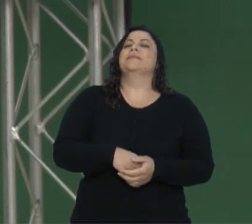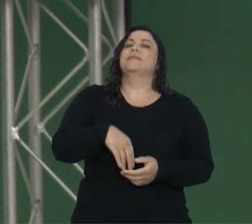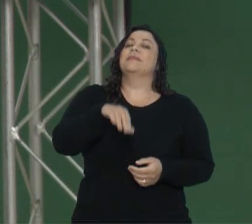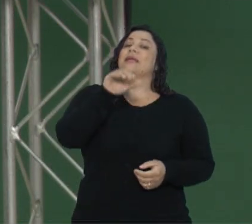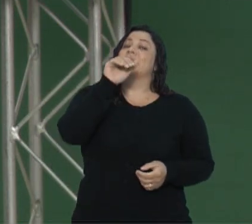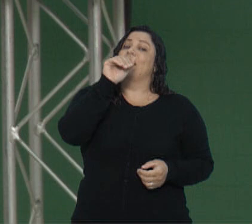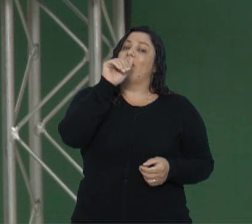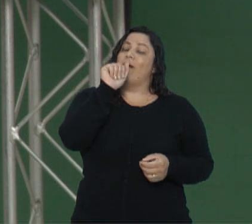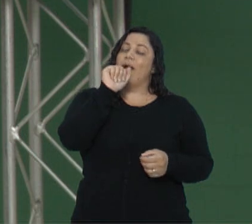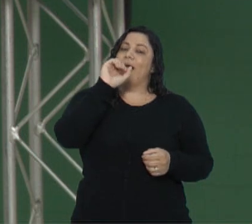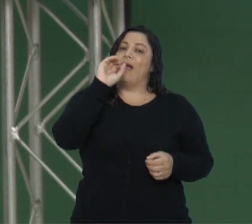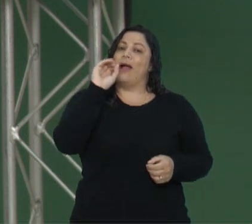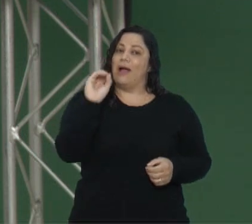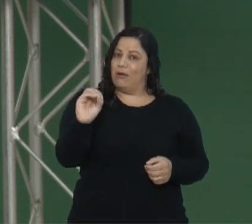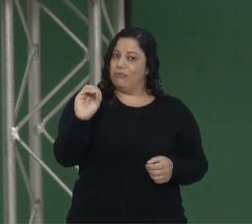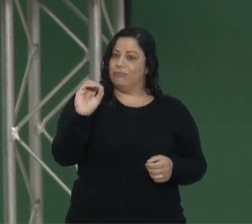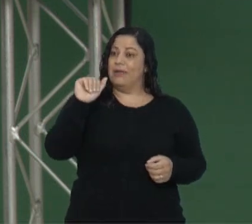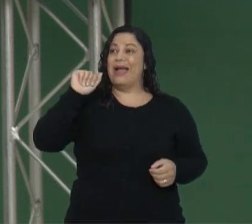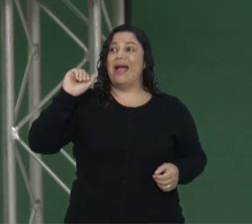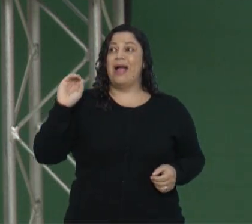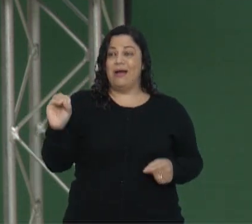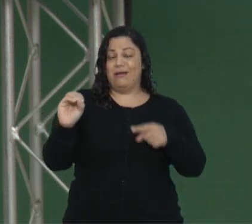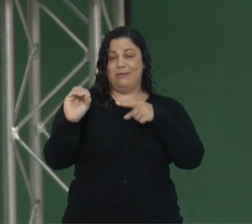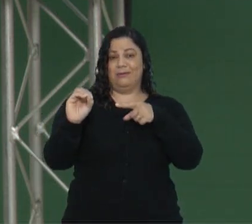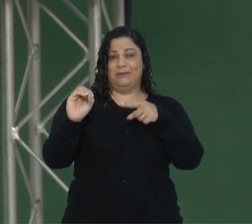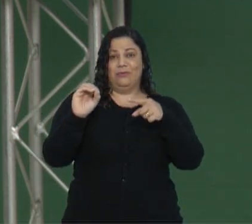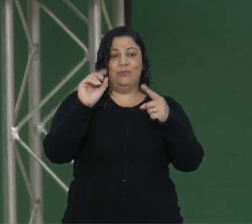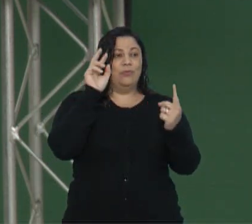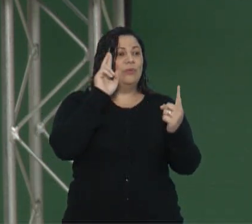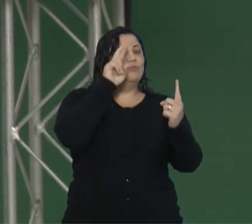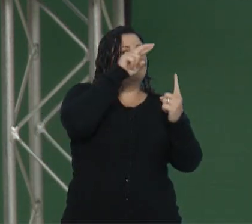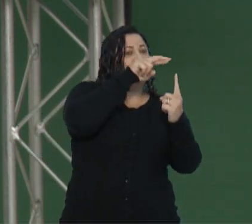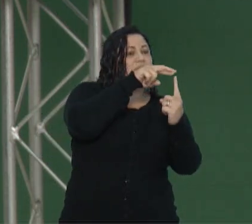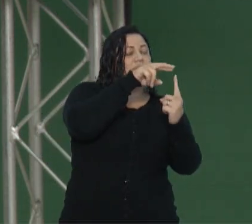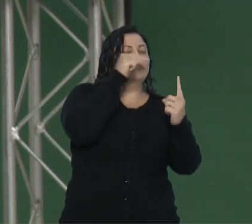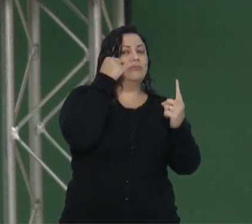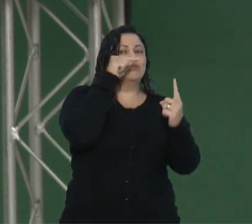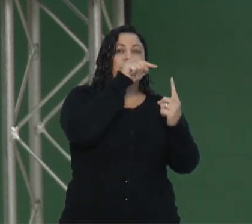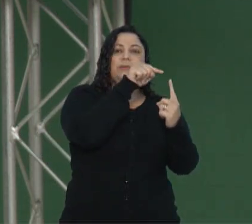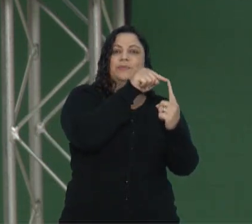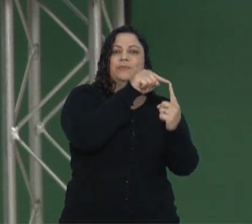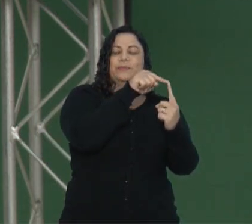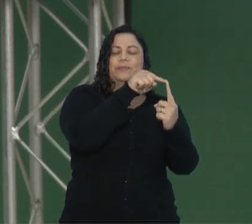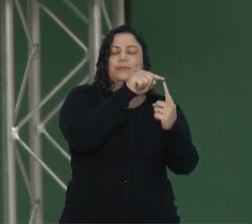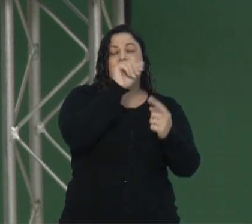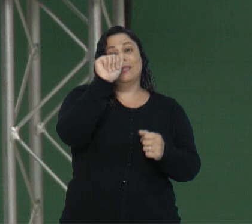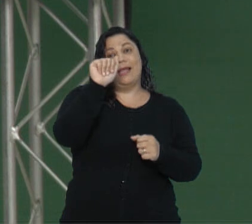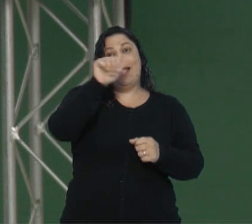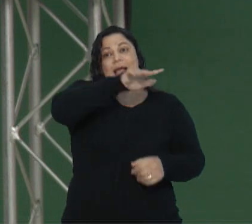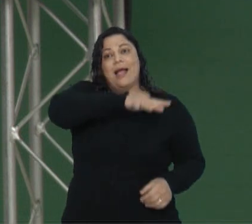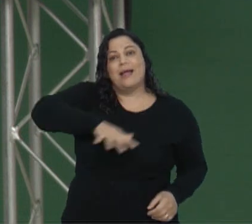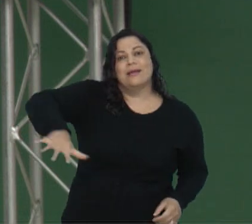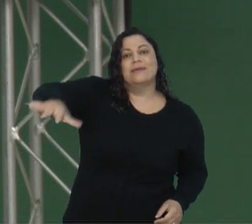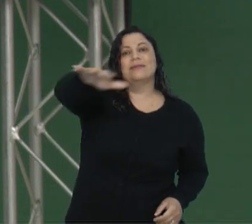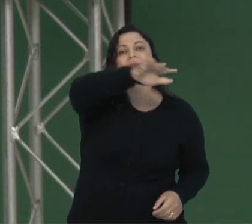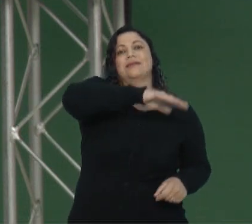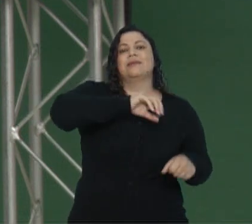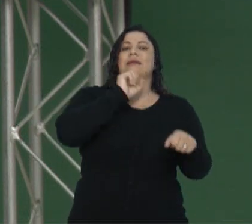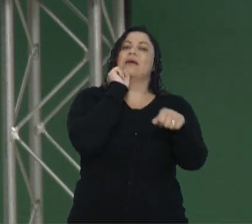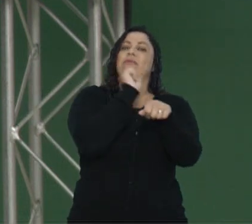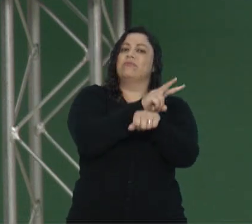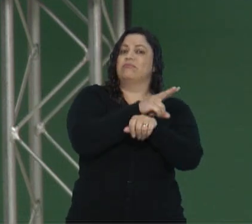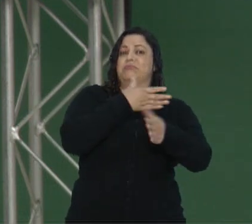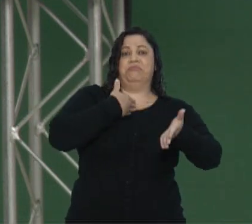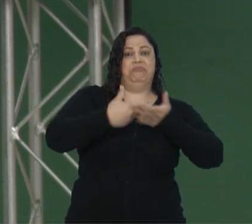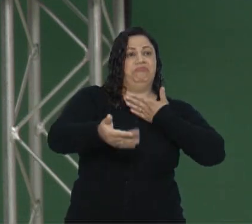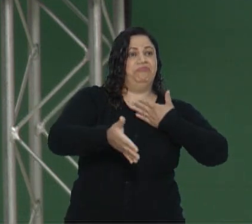ficaria específico, determinando aquele vírus, a um vírus geral, né? Uma ideia geral aí do vírus, tá? E